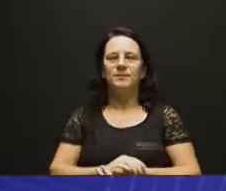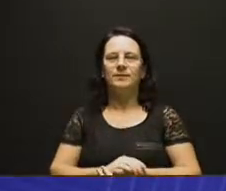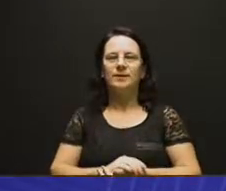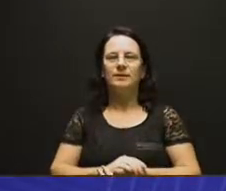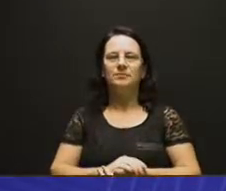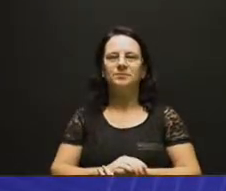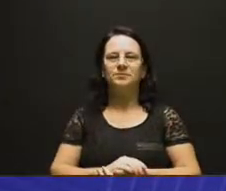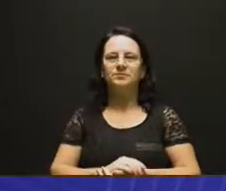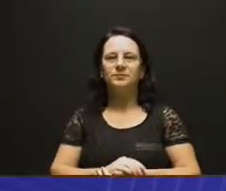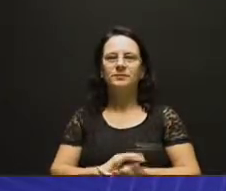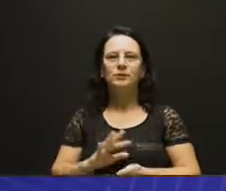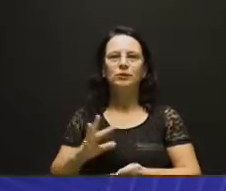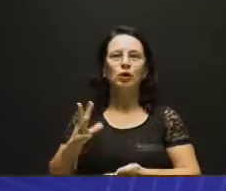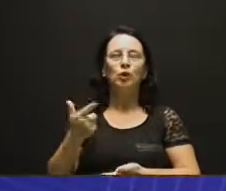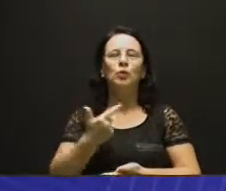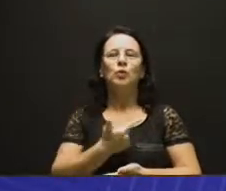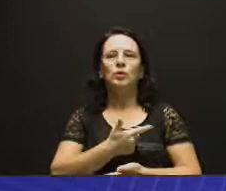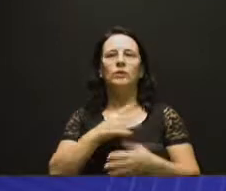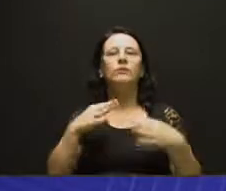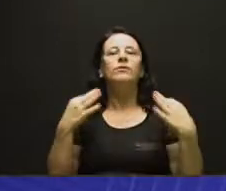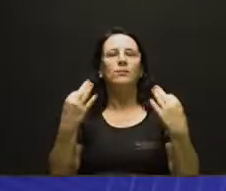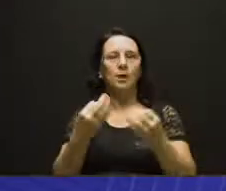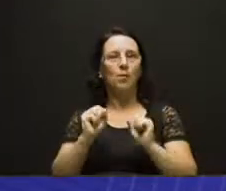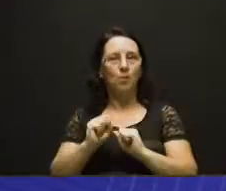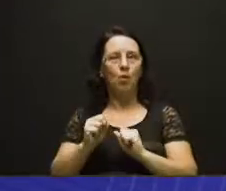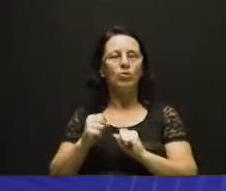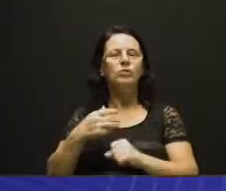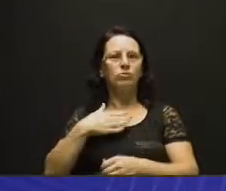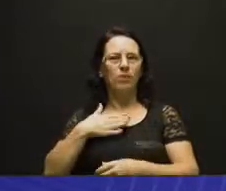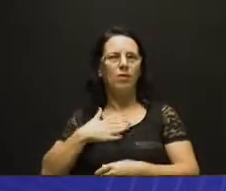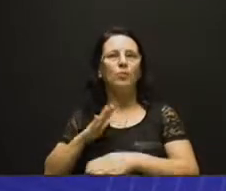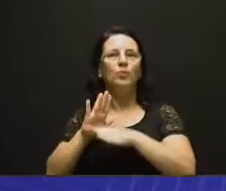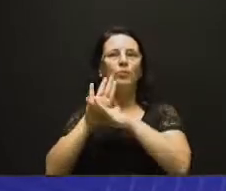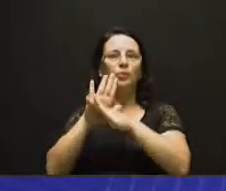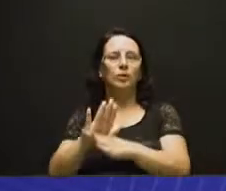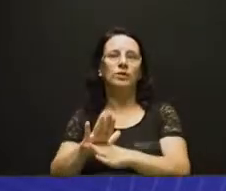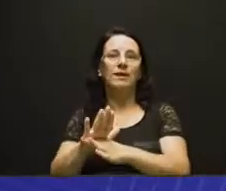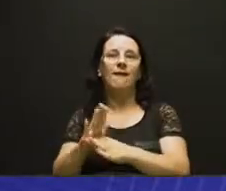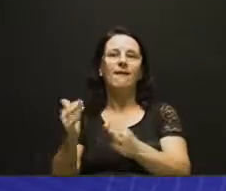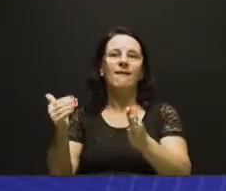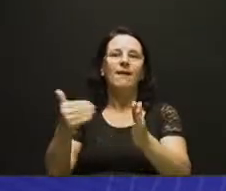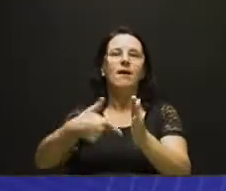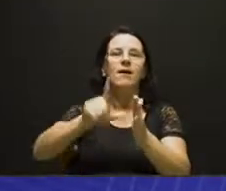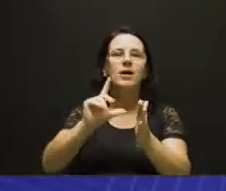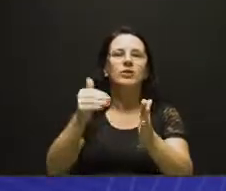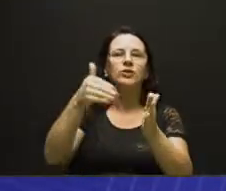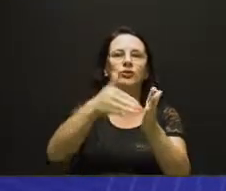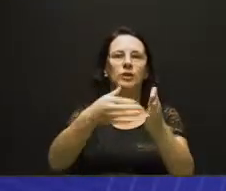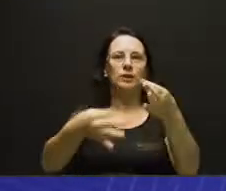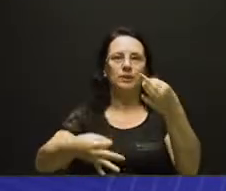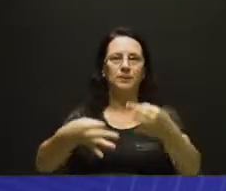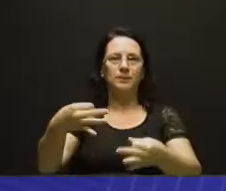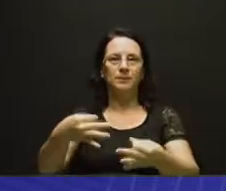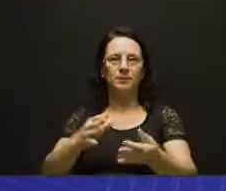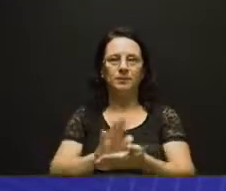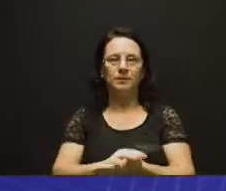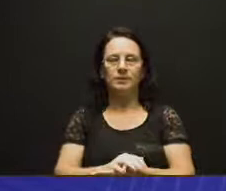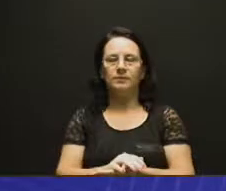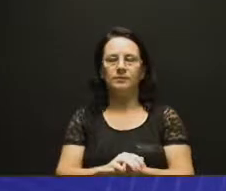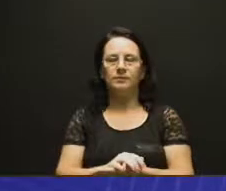enquanto todos esses entes podem fazer a parte deles antes de que chegue logo disse ário né pode passar